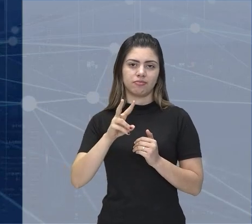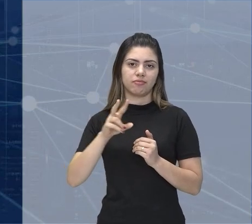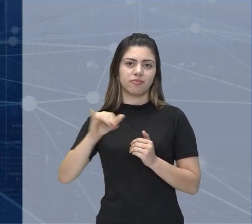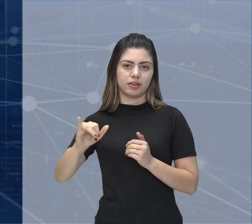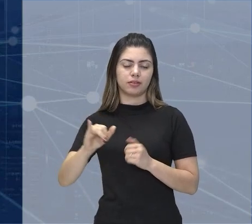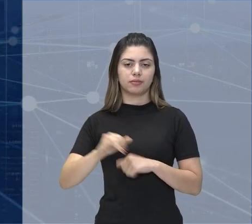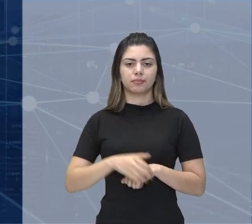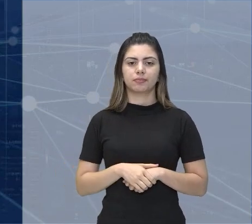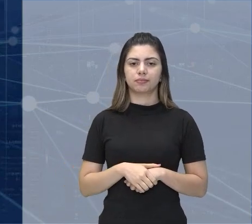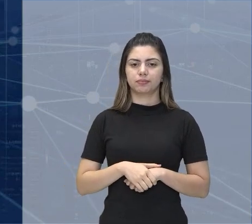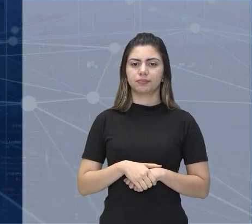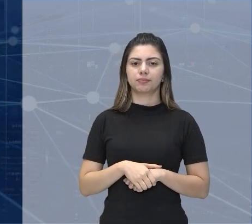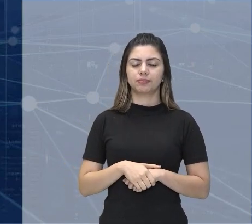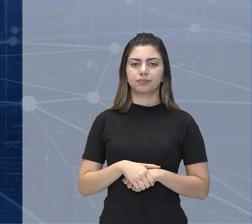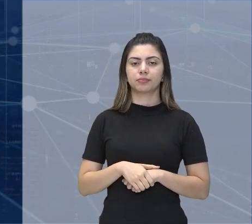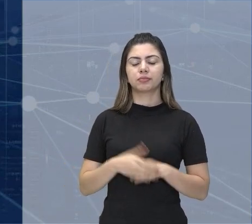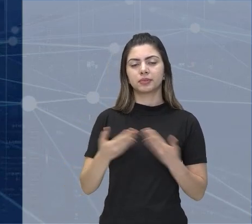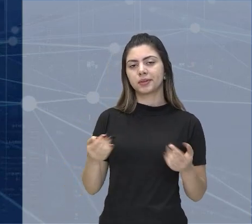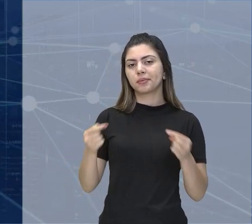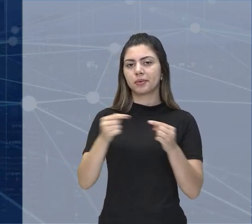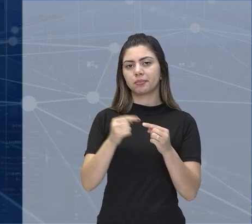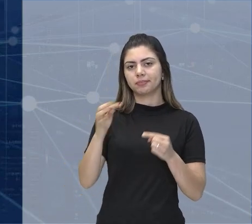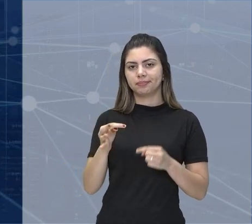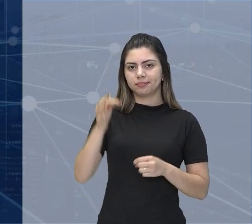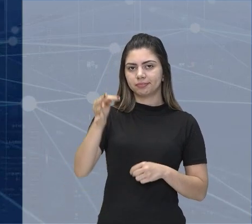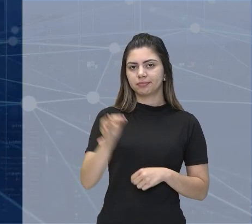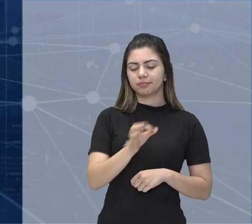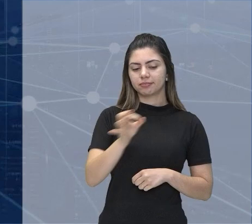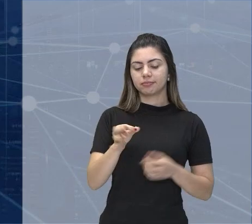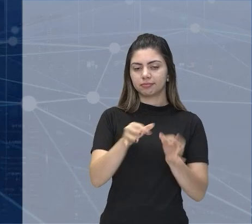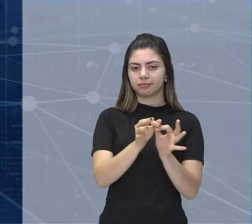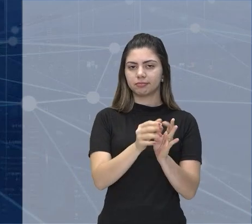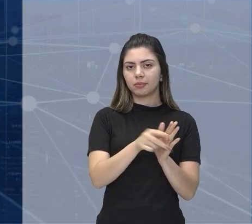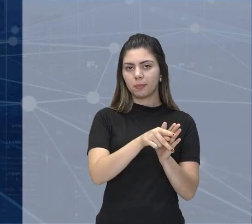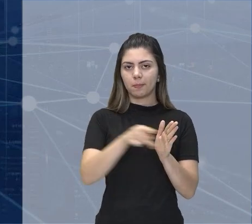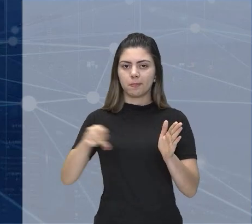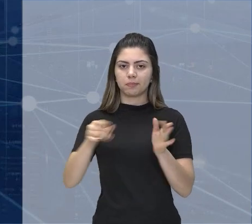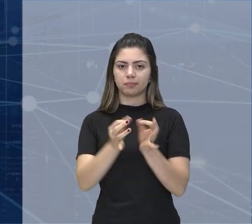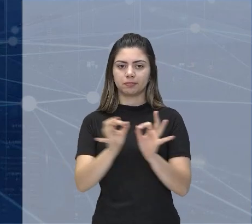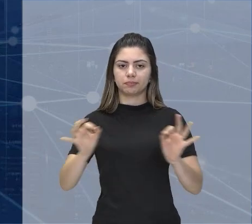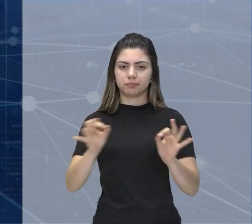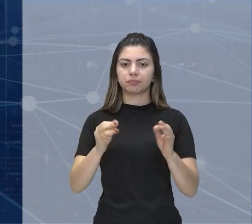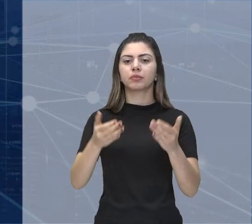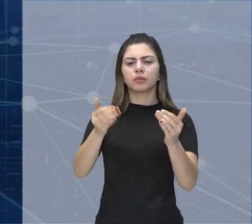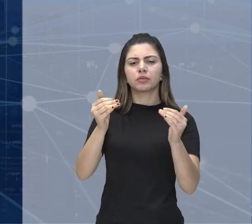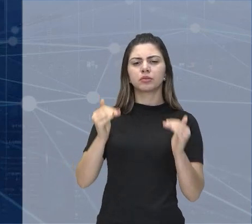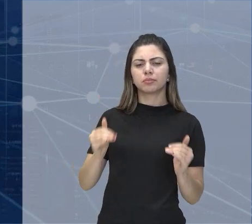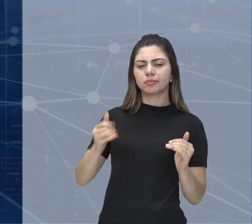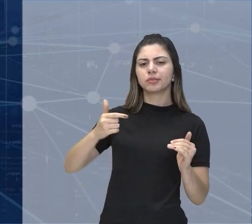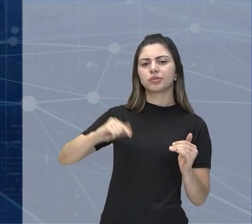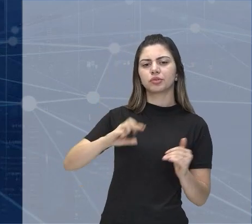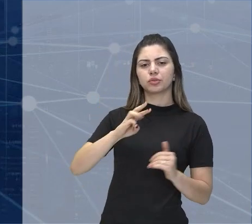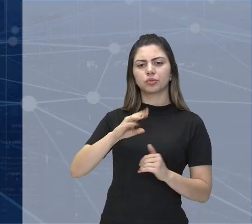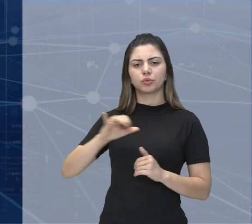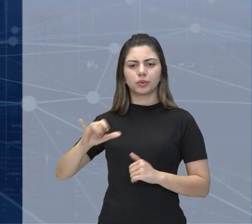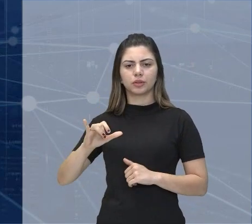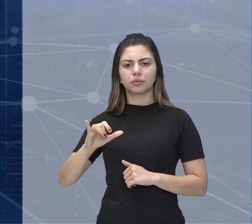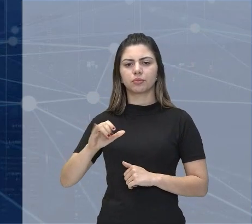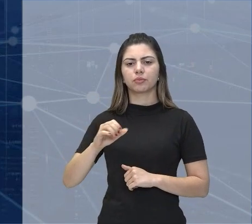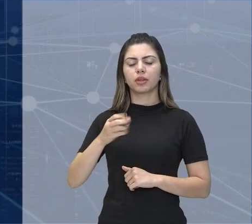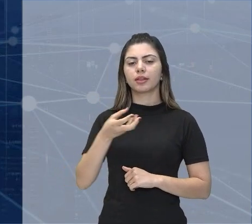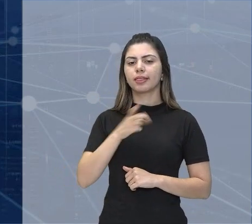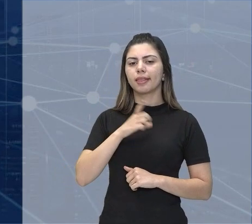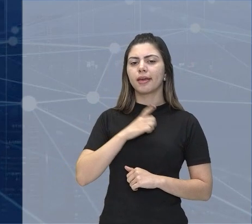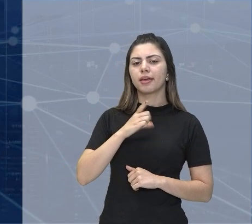palavra no futuro, né? E aqui embaixo tem mais um will, o will dominate.